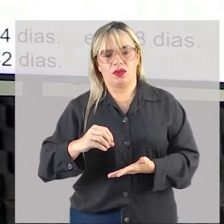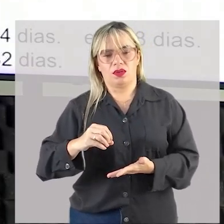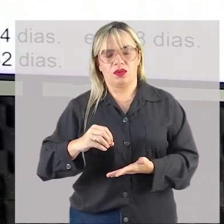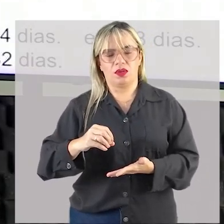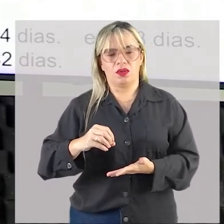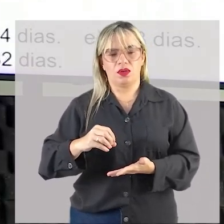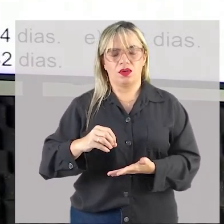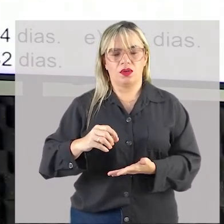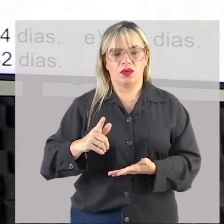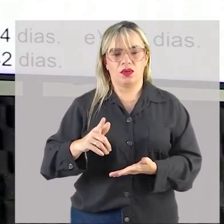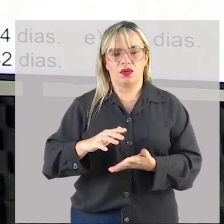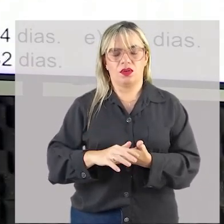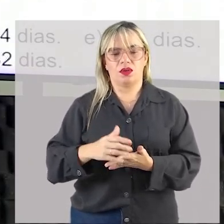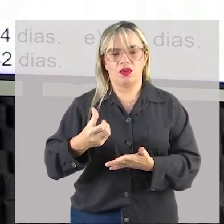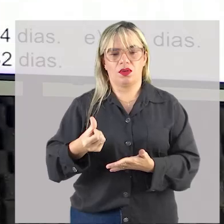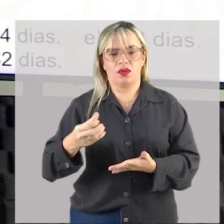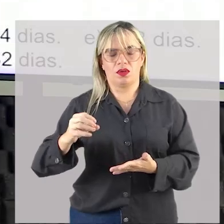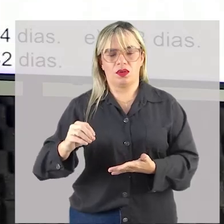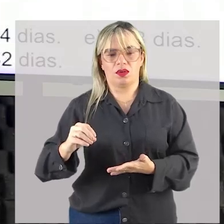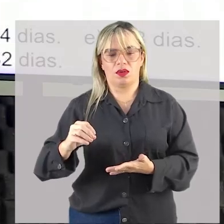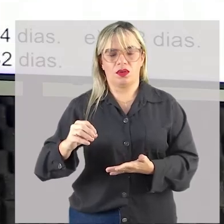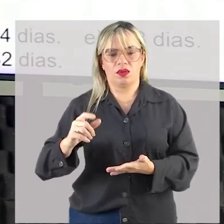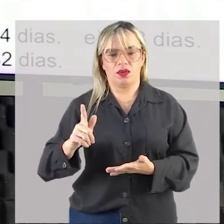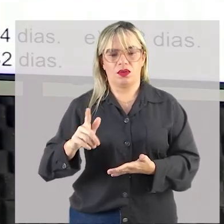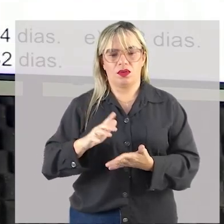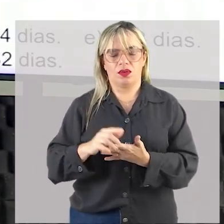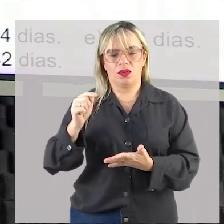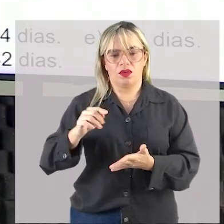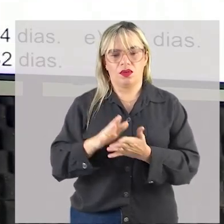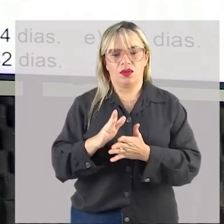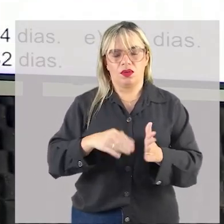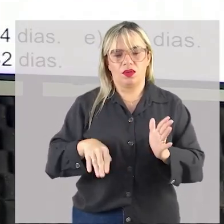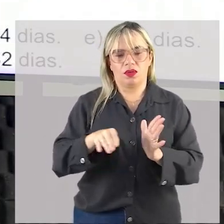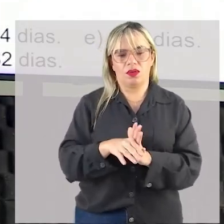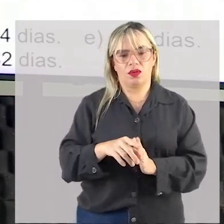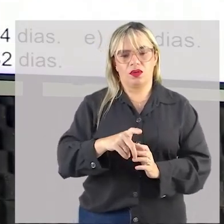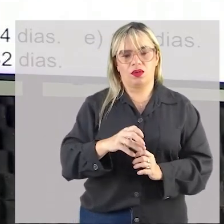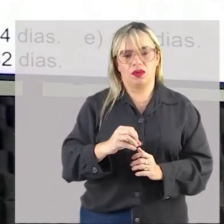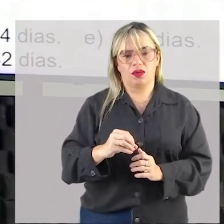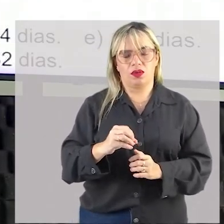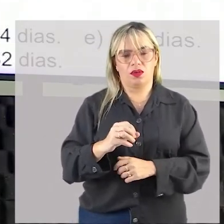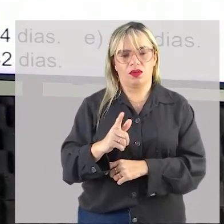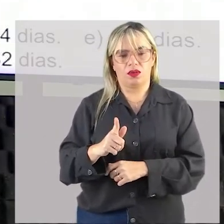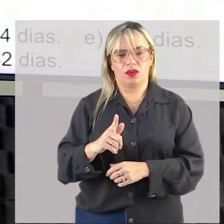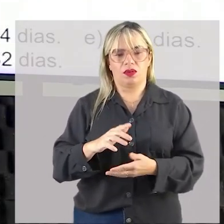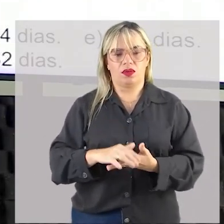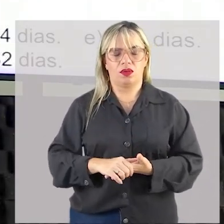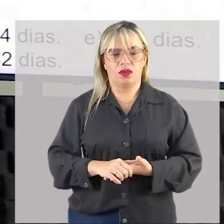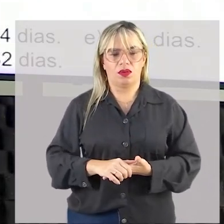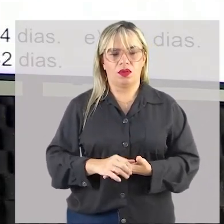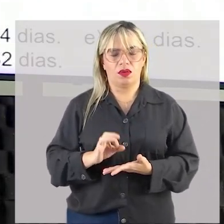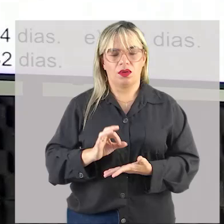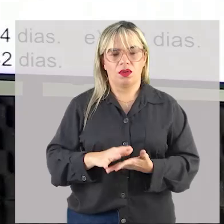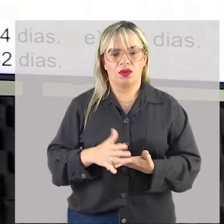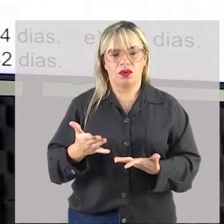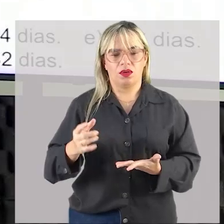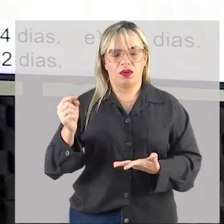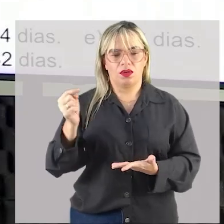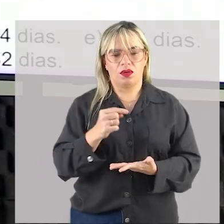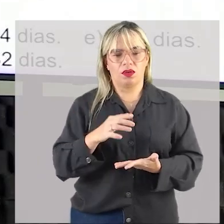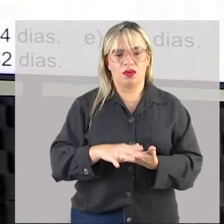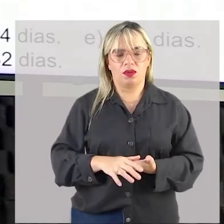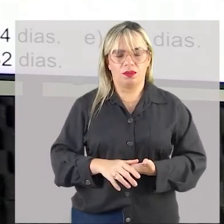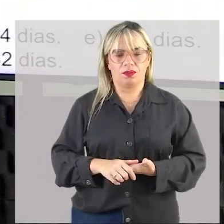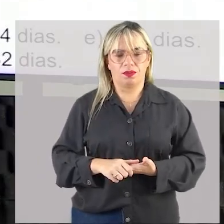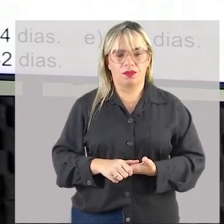70, 60. Vai chegar uma hora que eu vou pegar esse material e vou ver que eu tenho 50 gramas. Ah, se tu tem